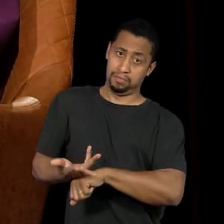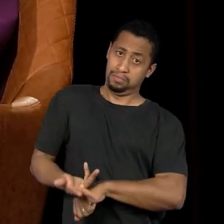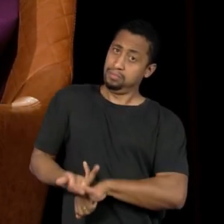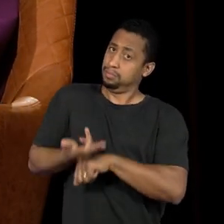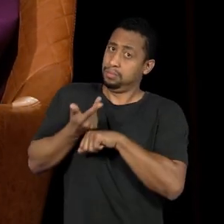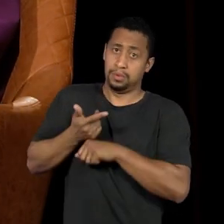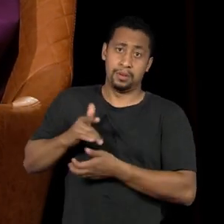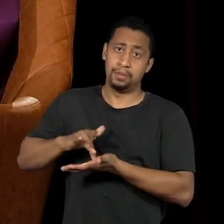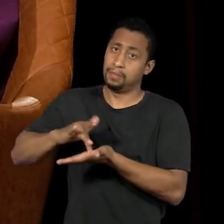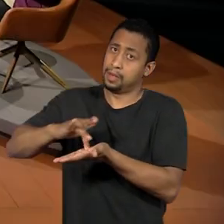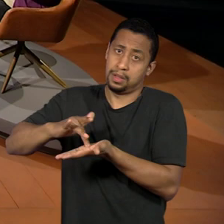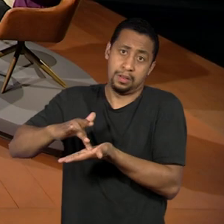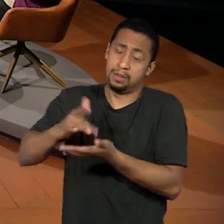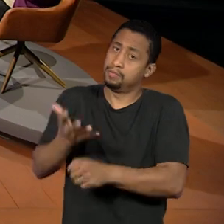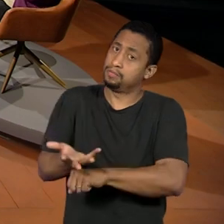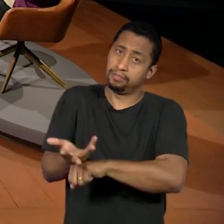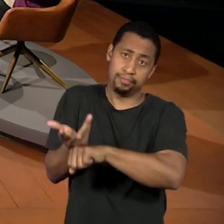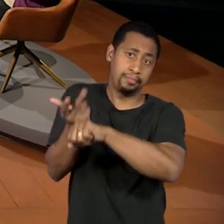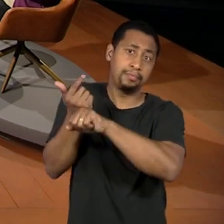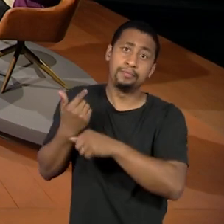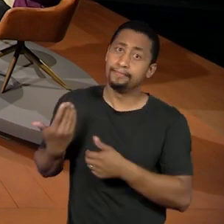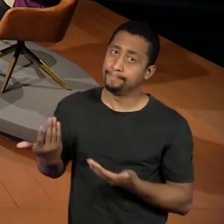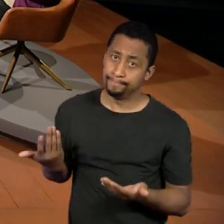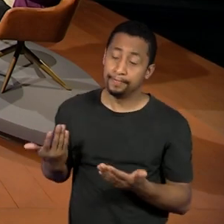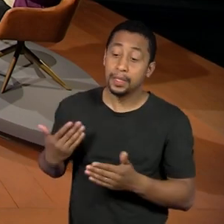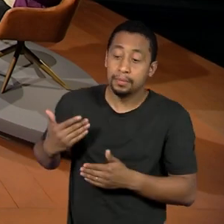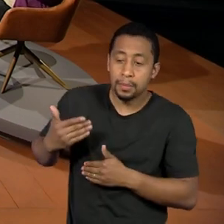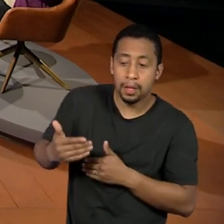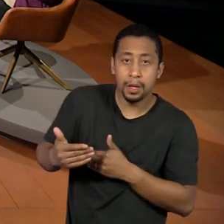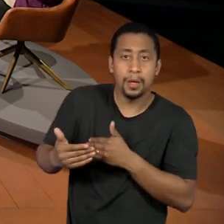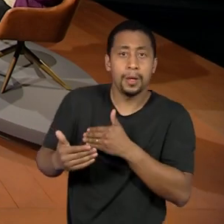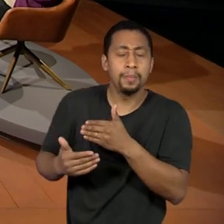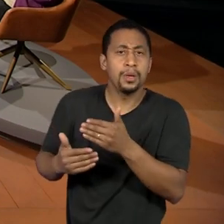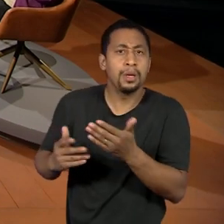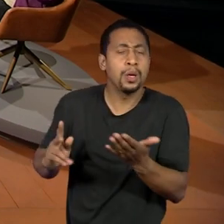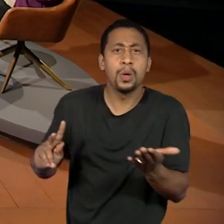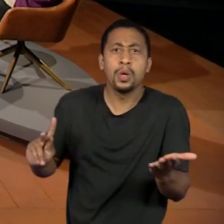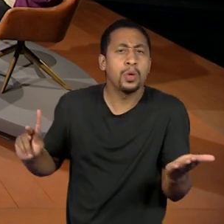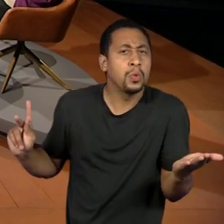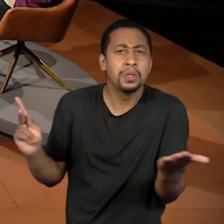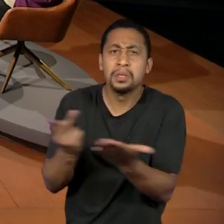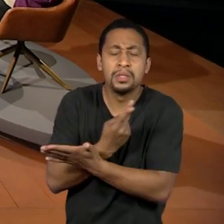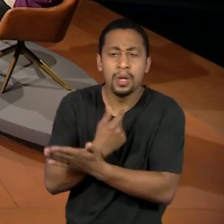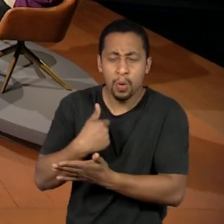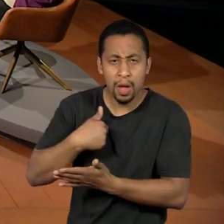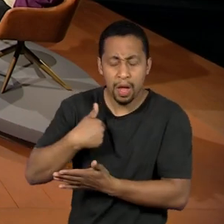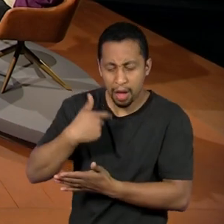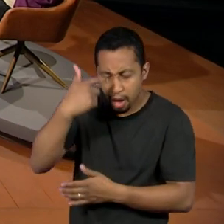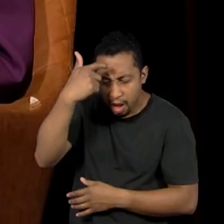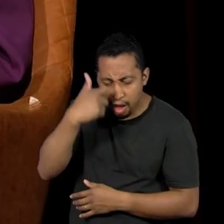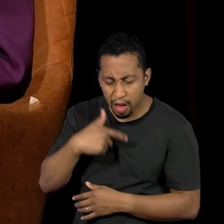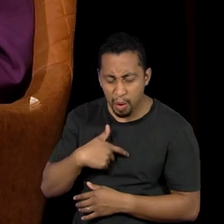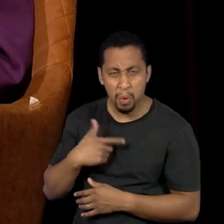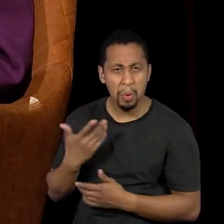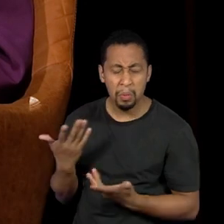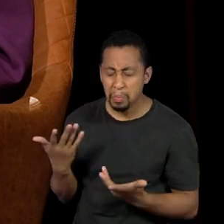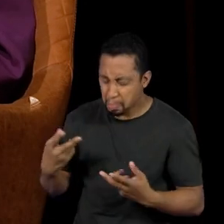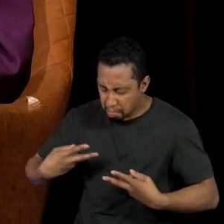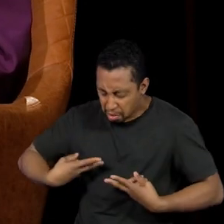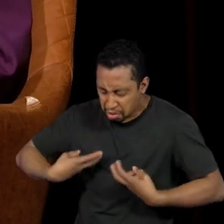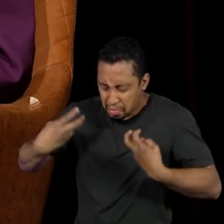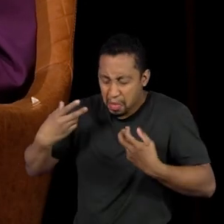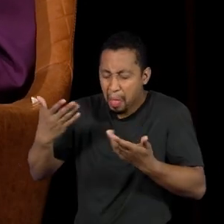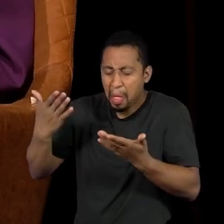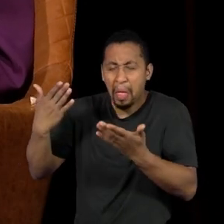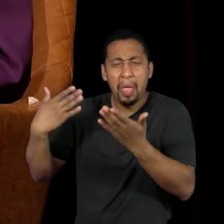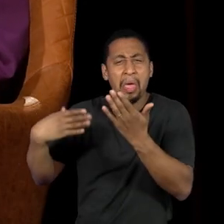com o passar do tempo, eu fui notando que a minha técnica foi regredindo. Eu falei, ah, mas que coisa estranha, né? Uma